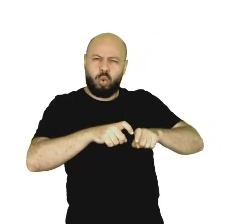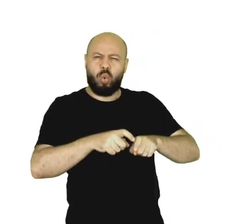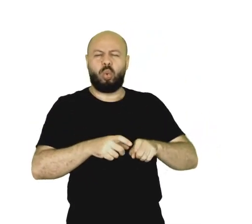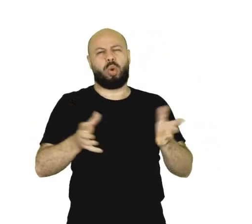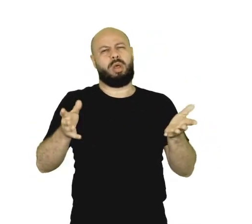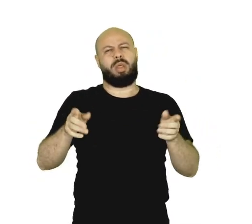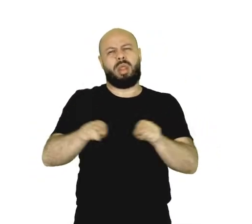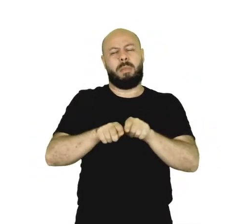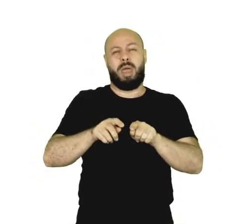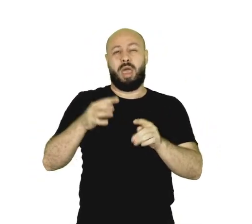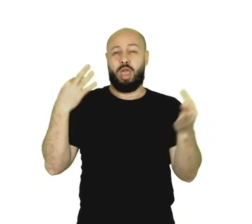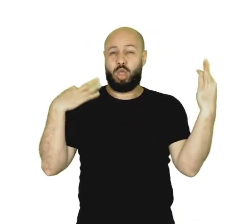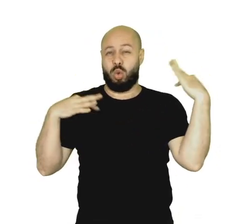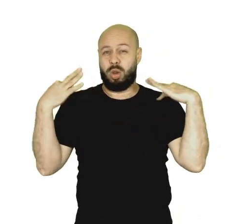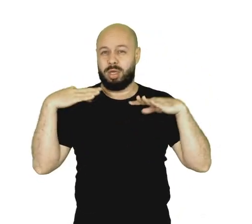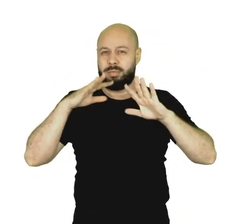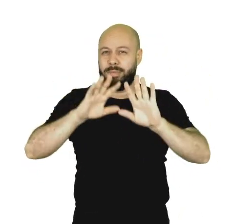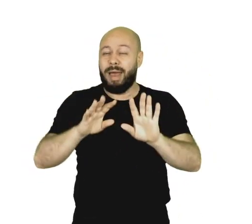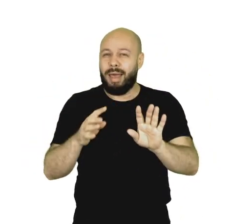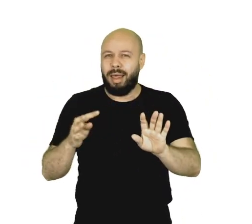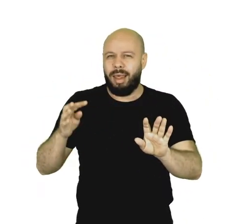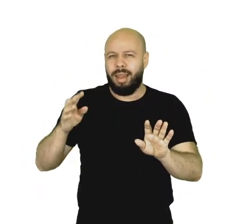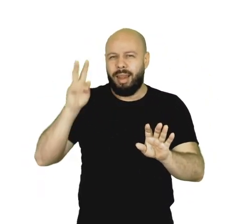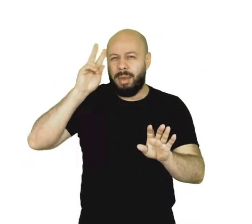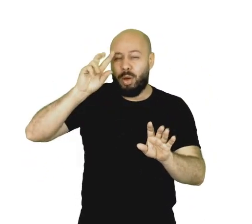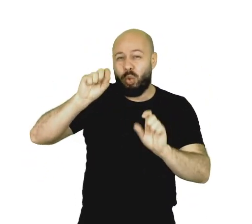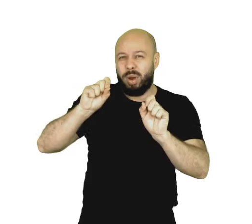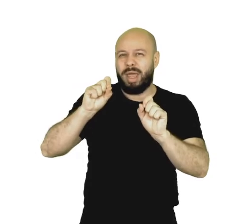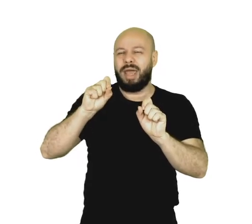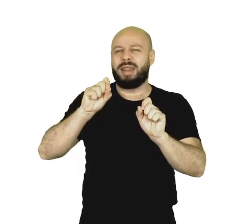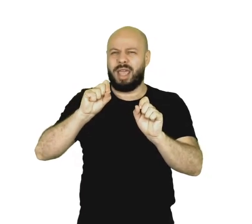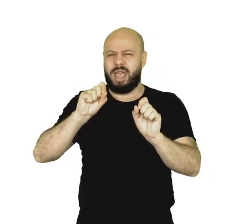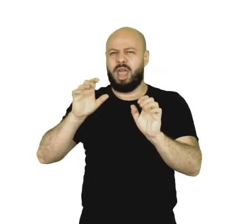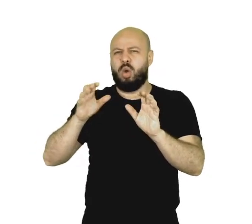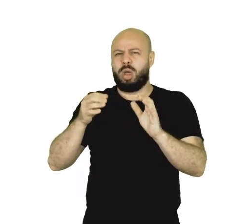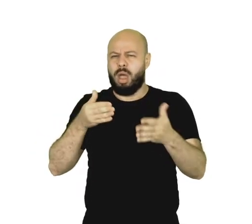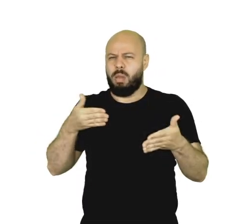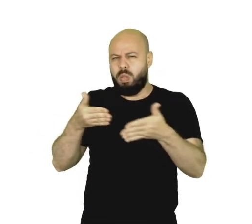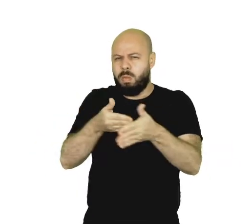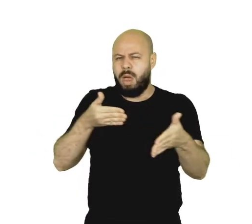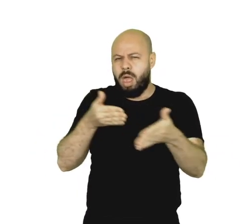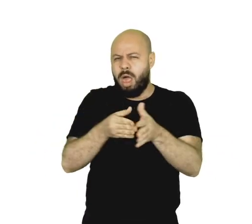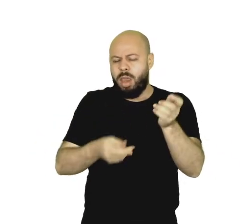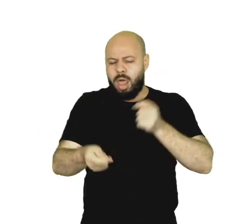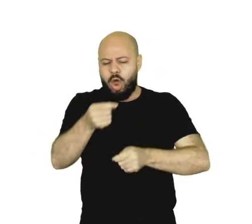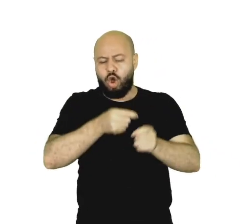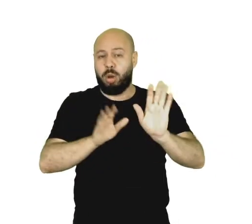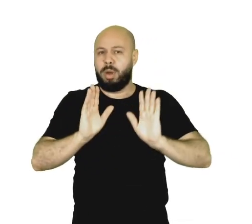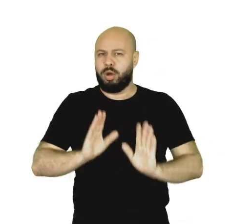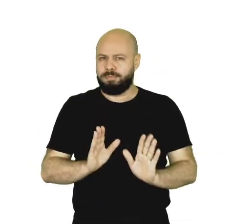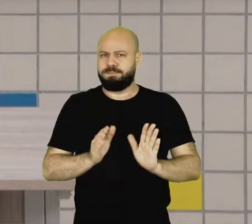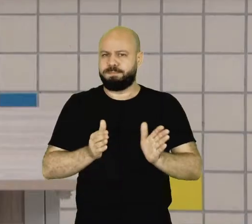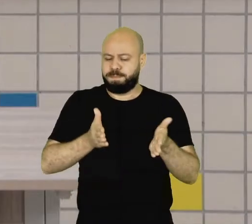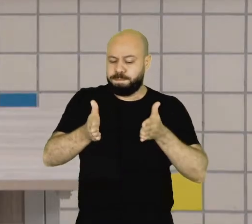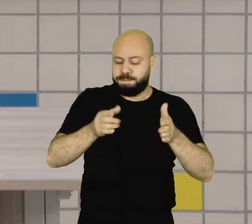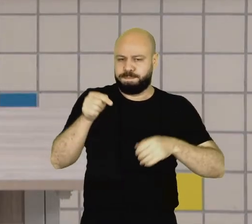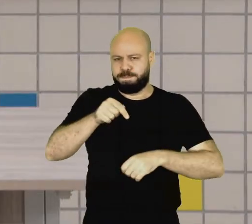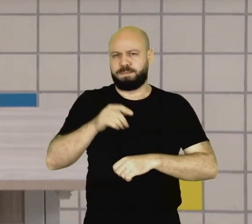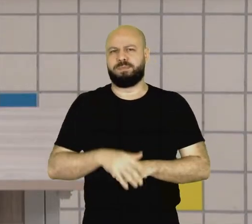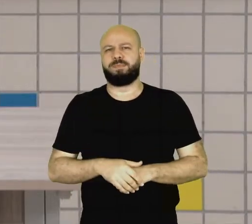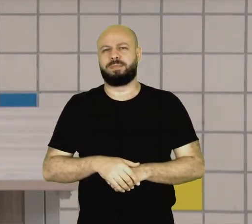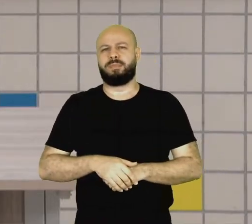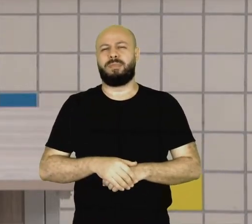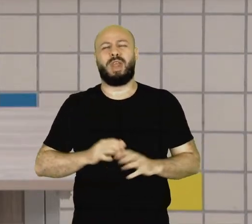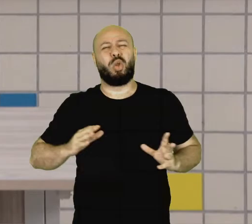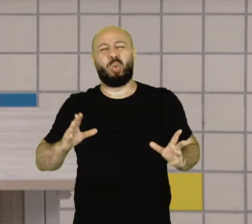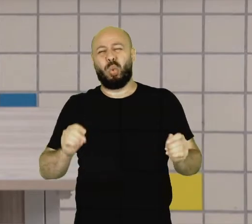gente lembra que a Venezuela está passando por uma sanção econômica. Por estar passando por essa sanção econômica, tudo